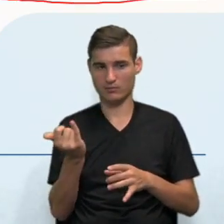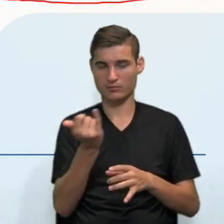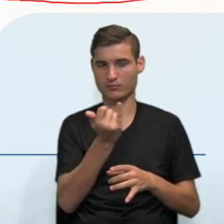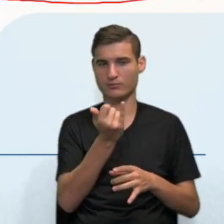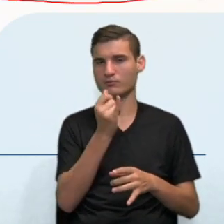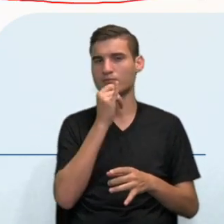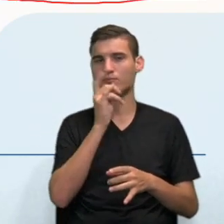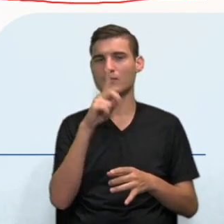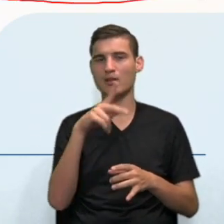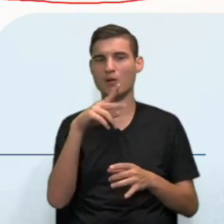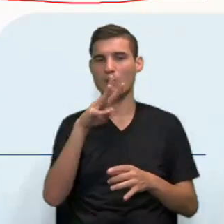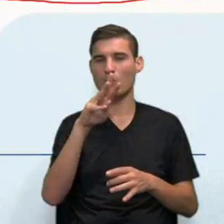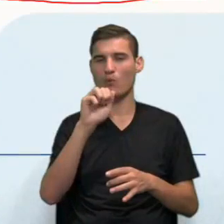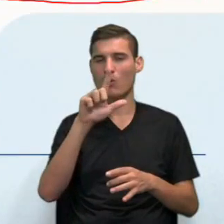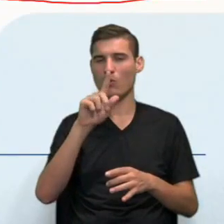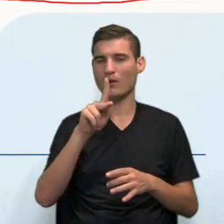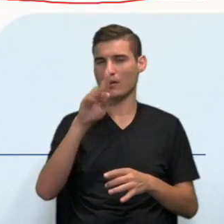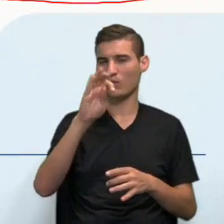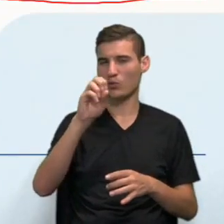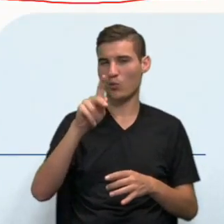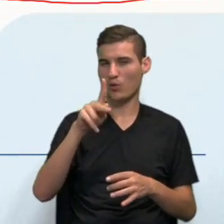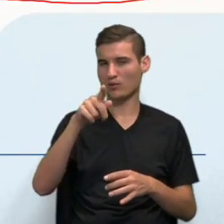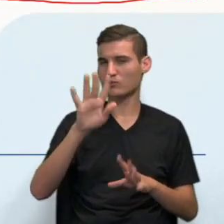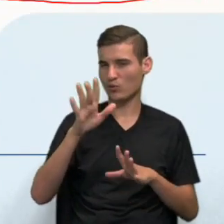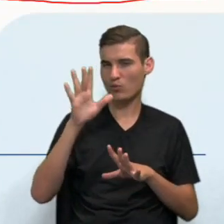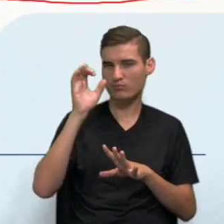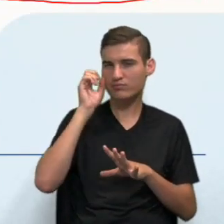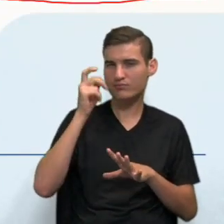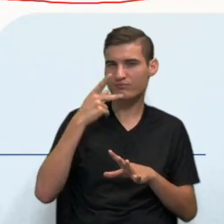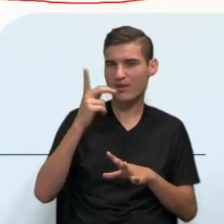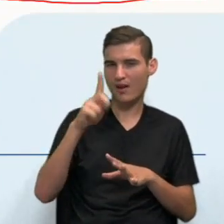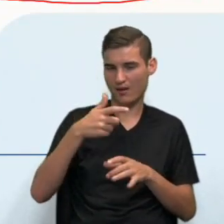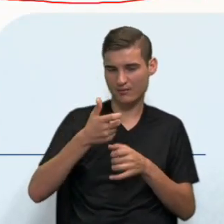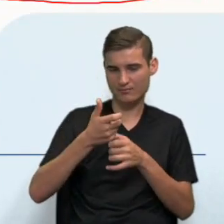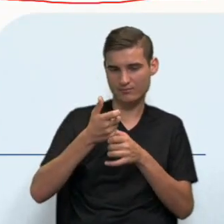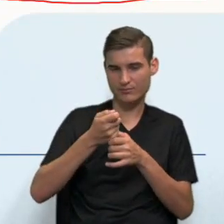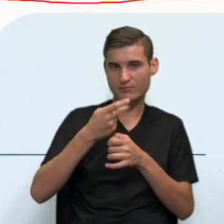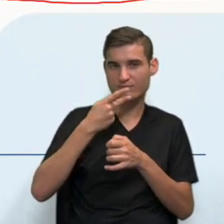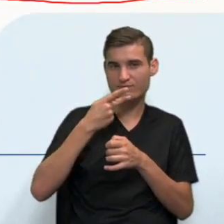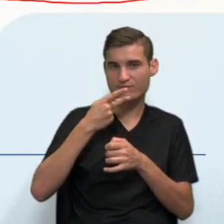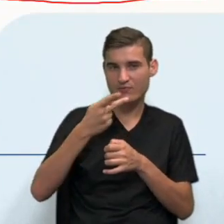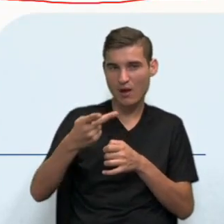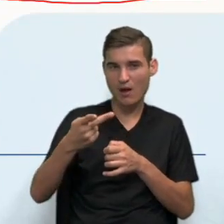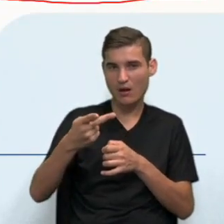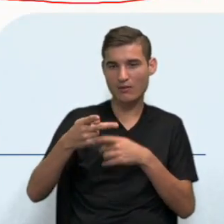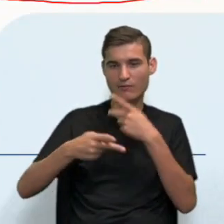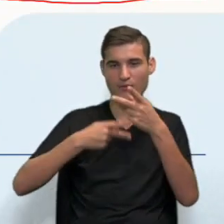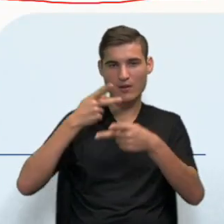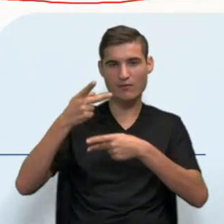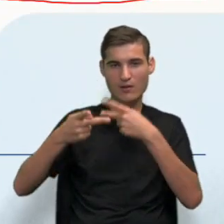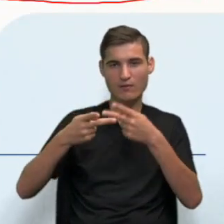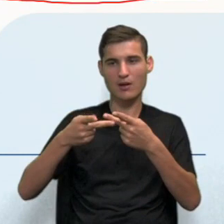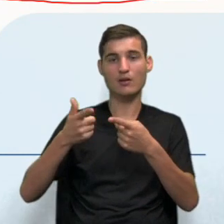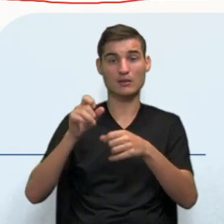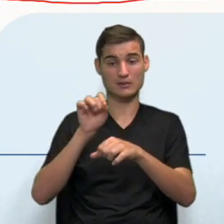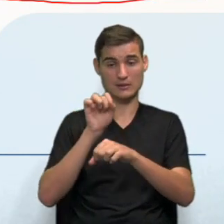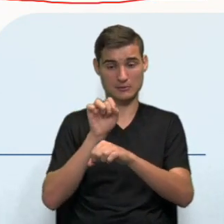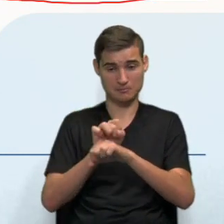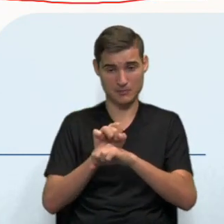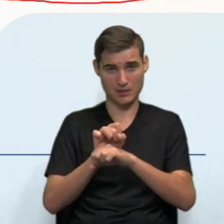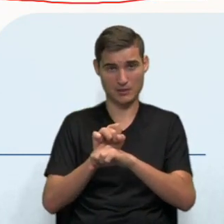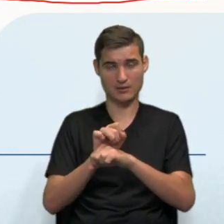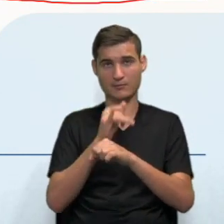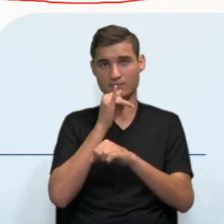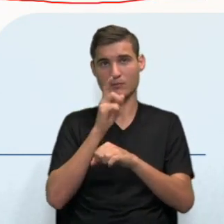é o walkie-talkie. Você provavelmente já utilizou um walkie-talkie. Policiais utilizam walkie-talkie. Então, quando